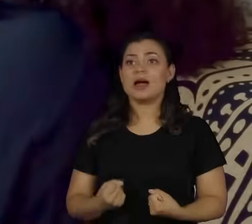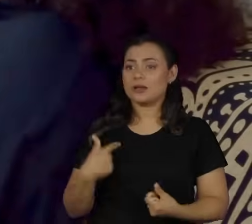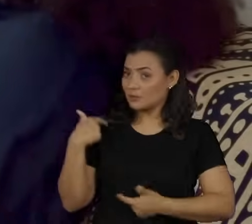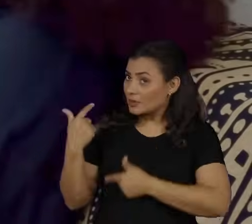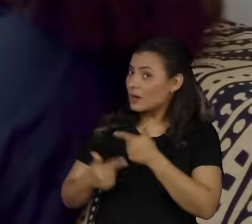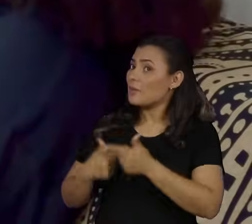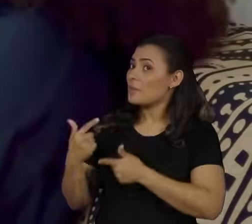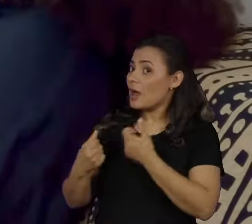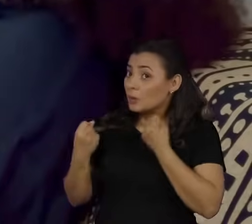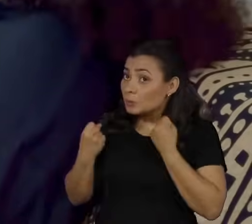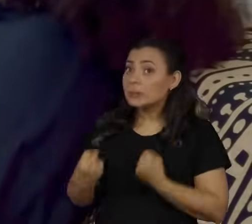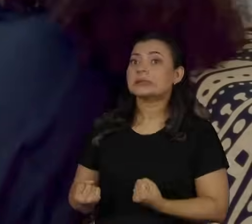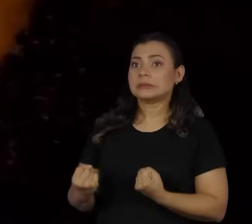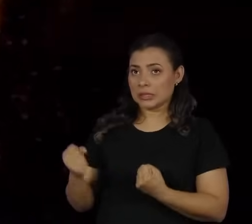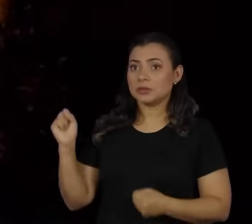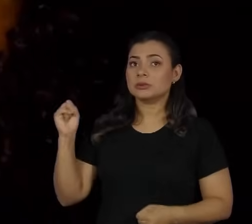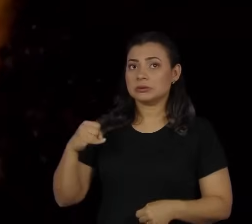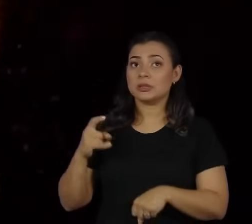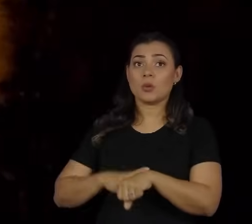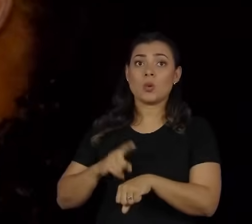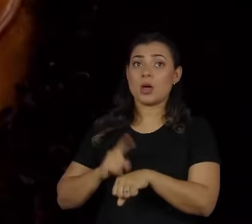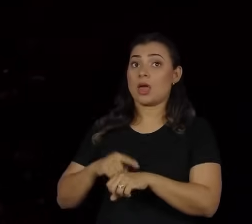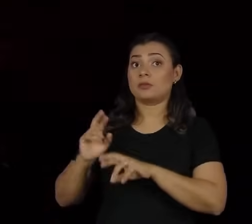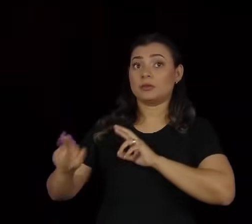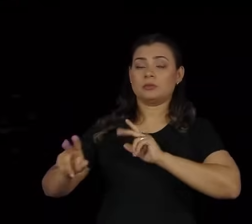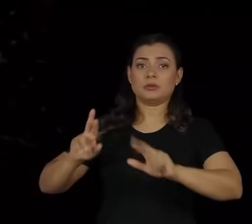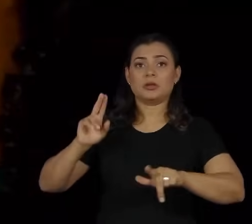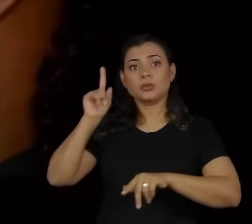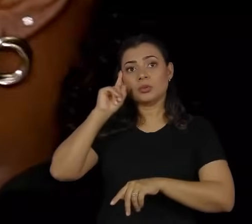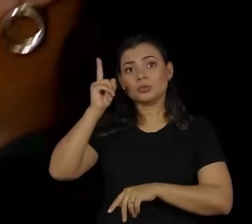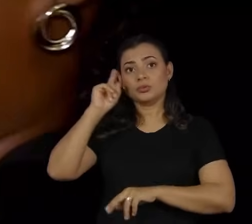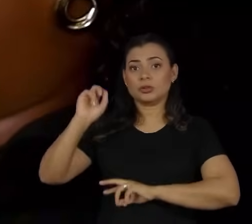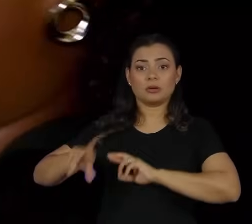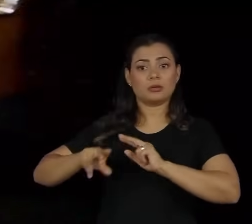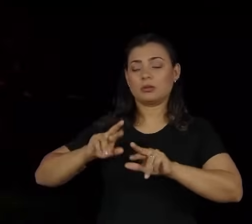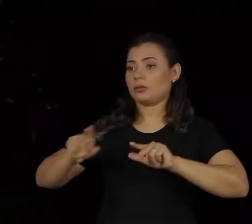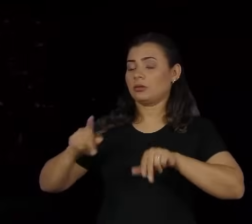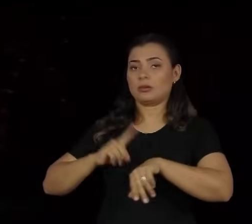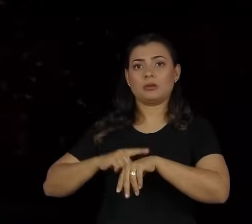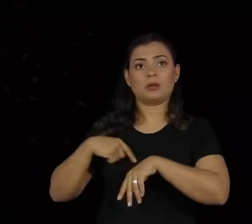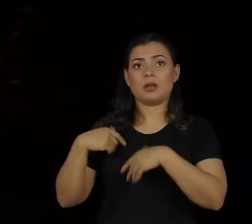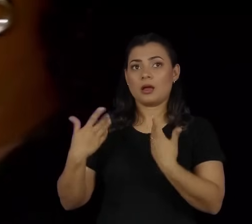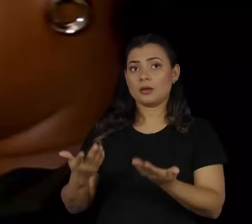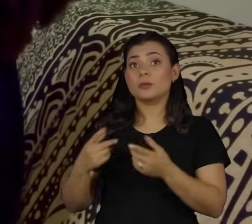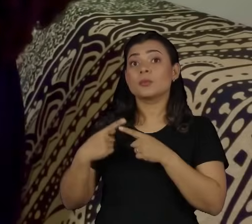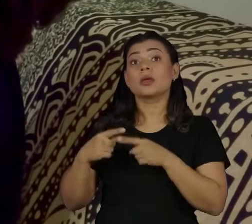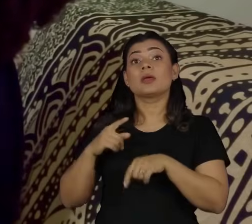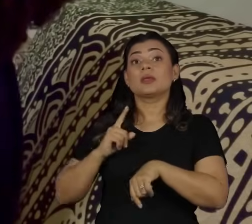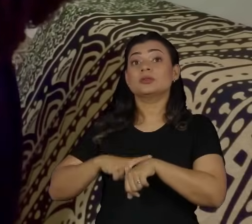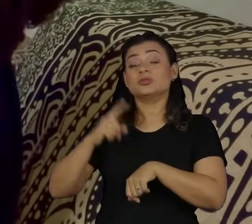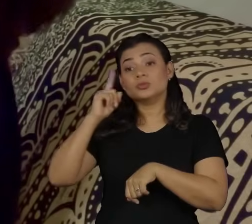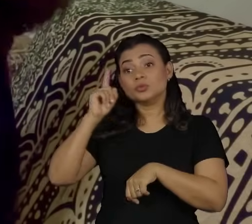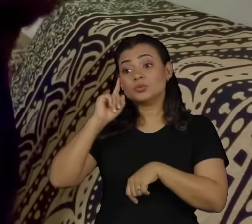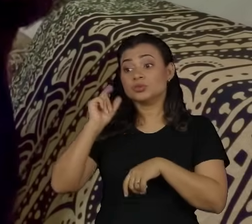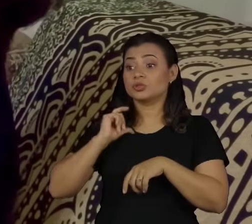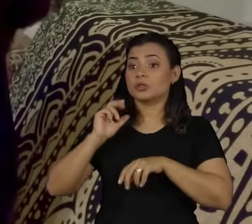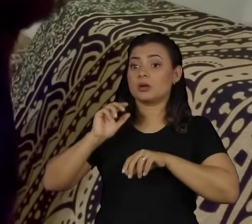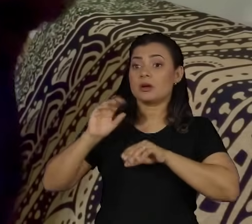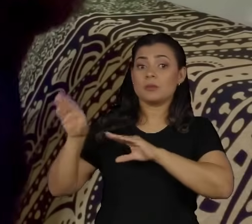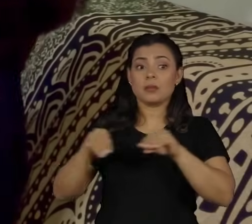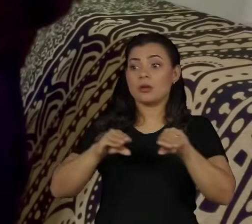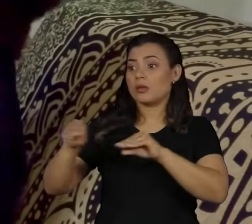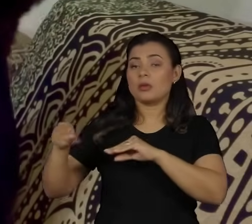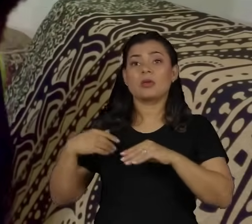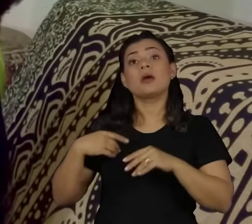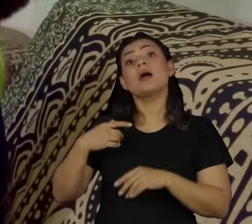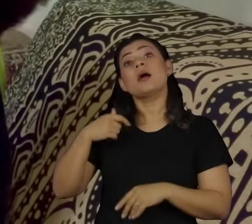rotina puxada, com horários muito diferentes no meu dia a dia, porque cada dia eu tô num lugar. E sou mãe de um